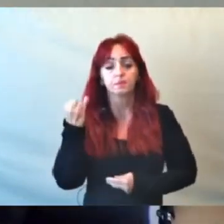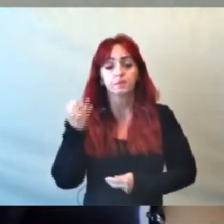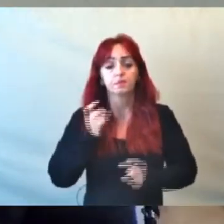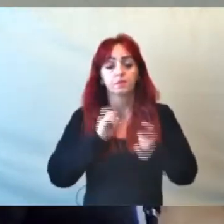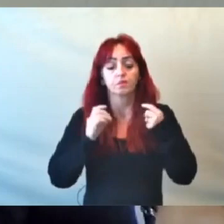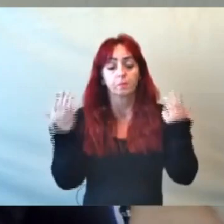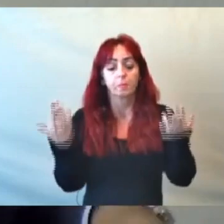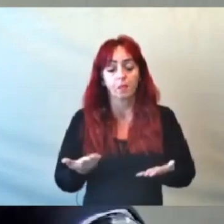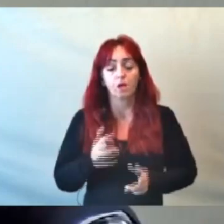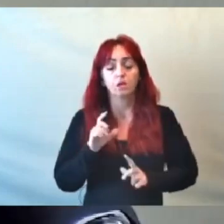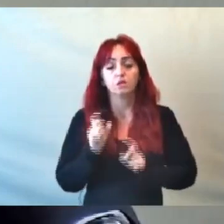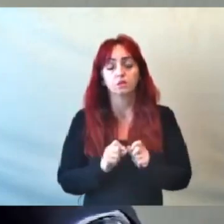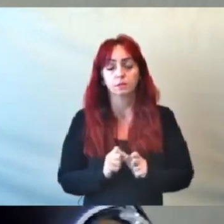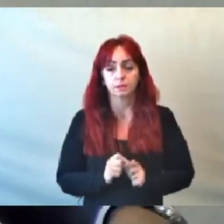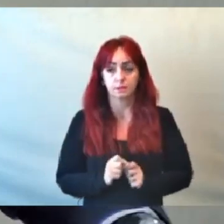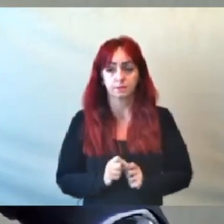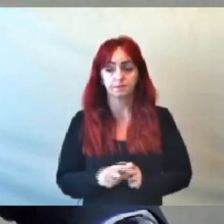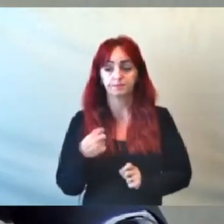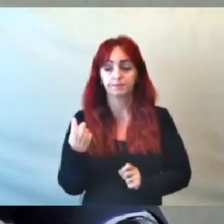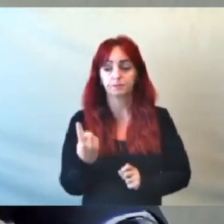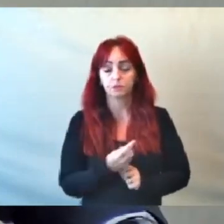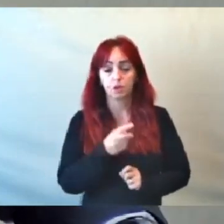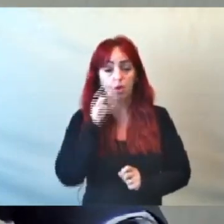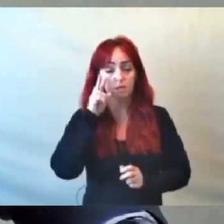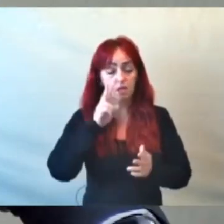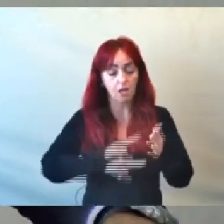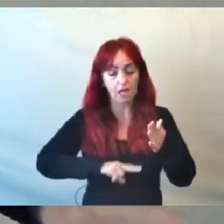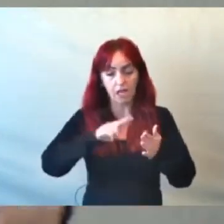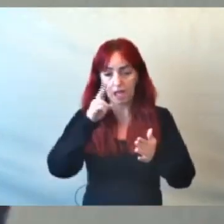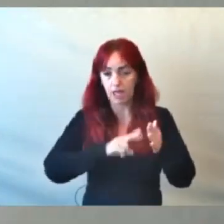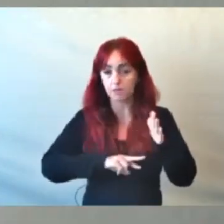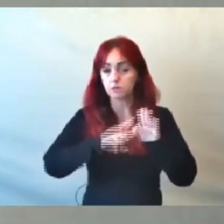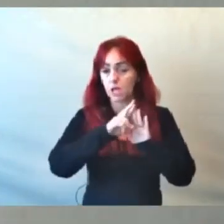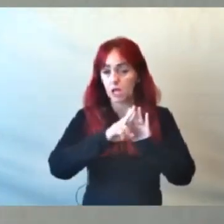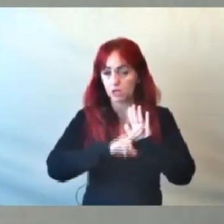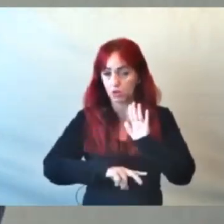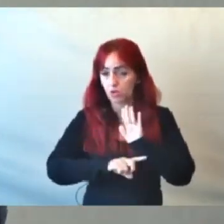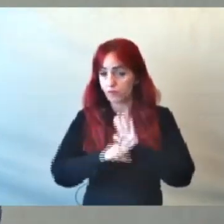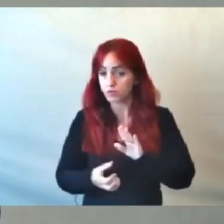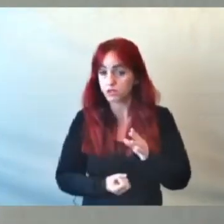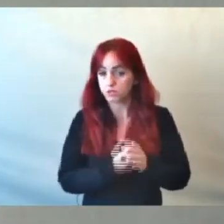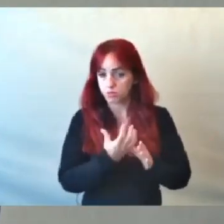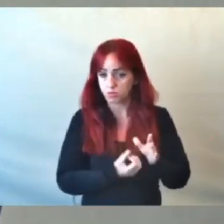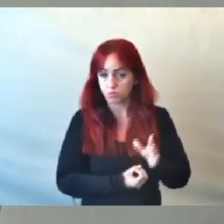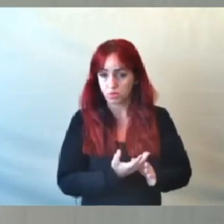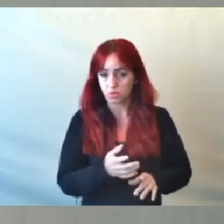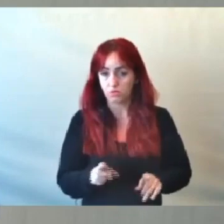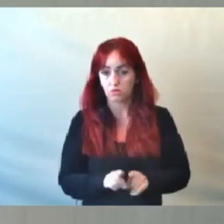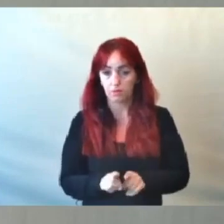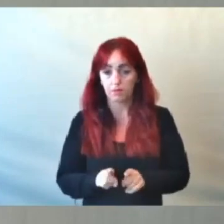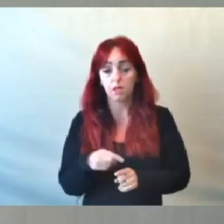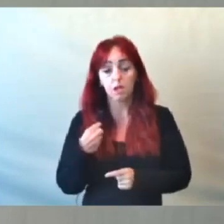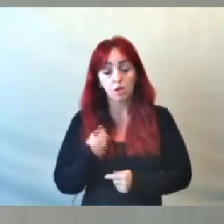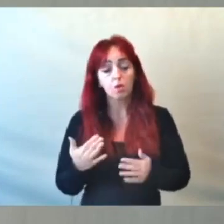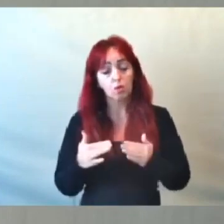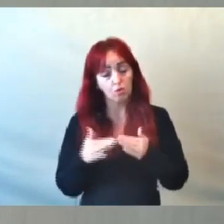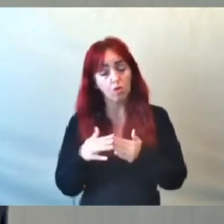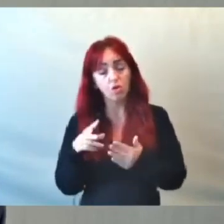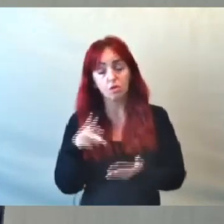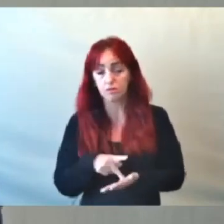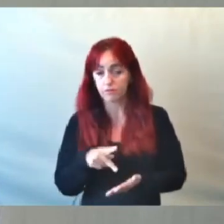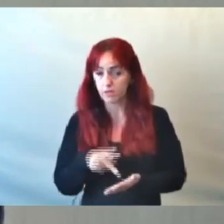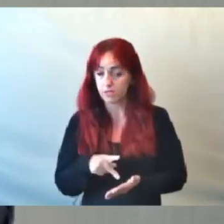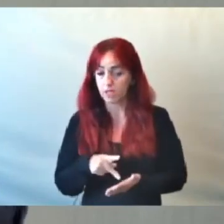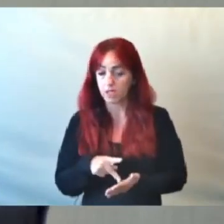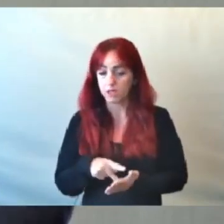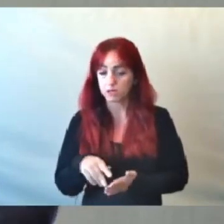nós lemos todos os relatórios que vocês produziram e a gente concorda com tudo que vocês colocaram, porque vocês